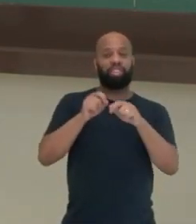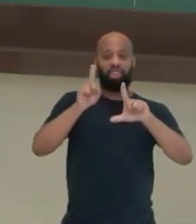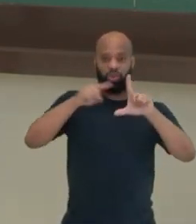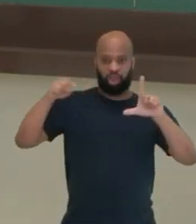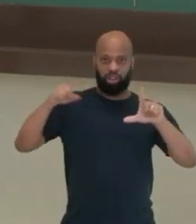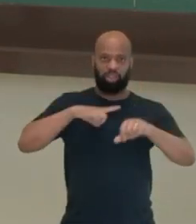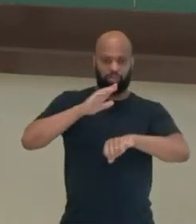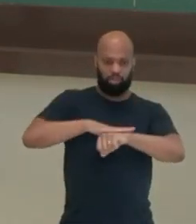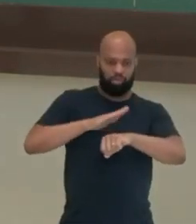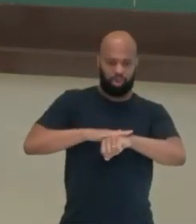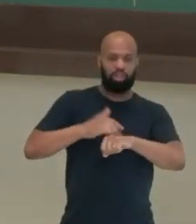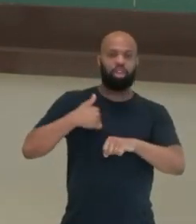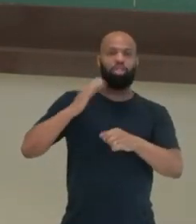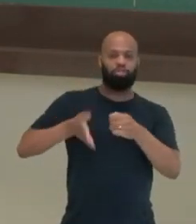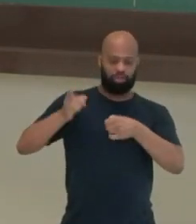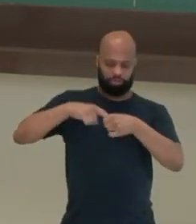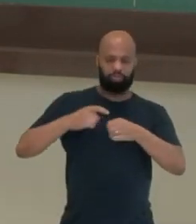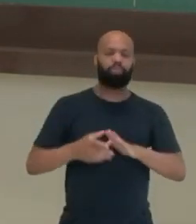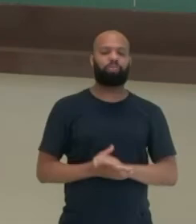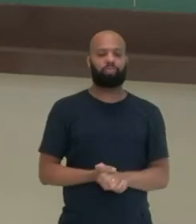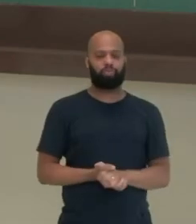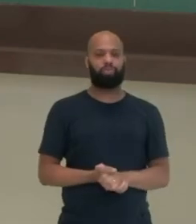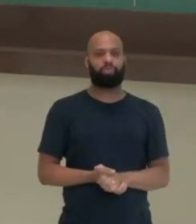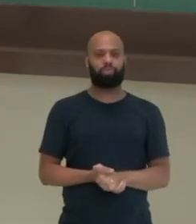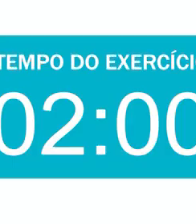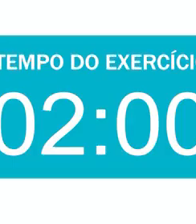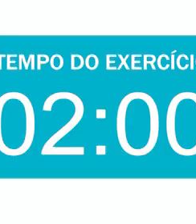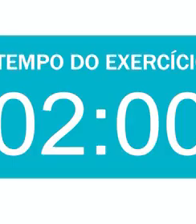ok? Pensa aí, faz, eu já volto.